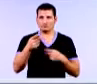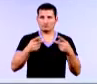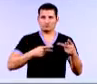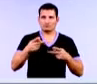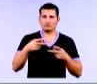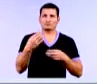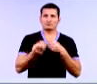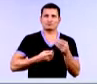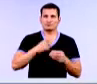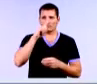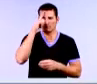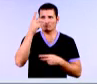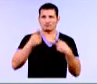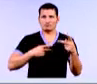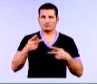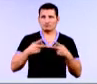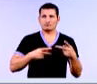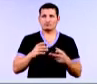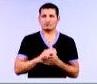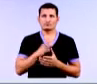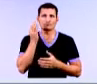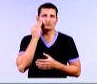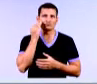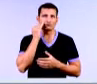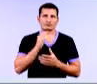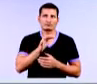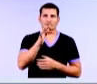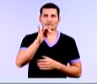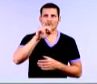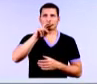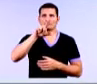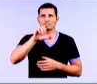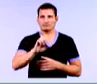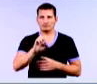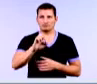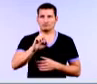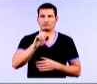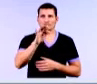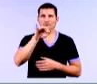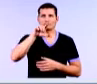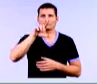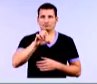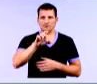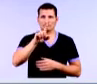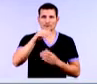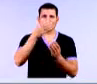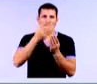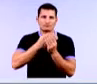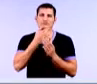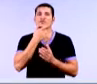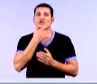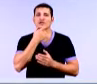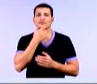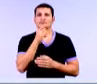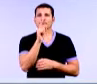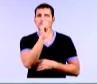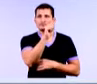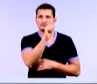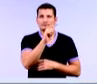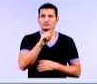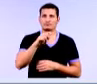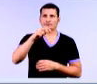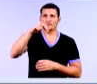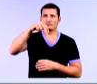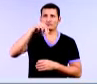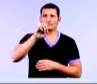Como é que eu crio um projeto, professor? Vamos lá. Você vai em File, que é arquivo em inglês, New, que é novo em